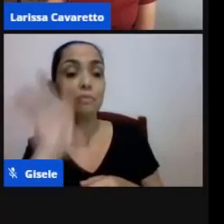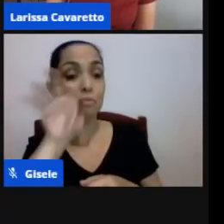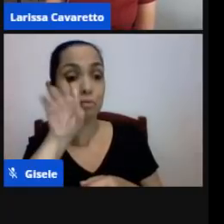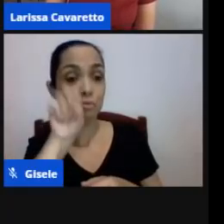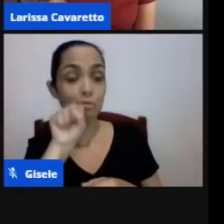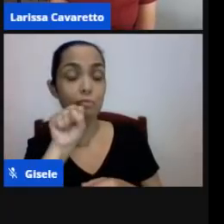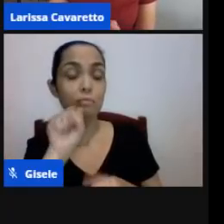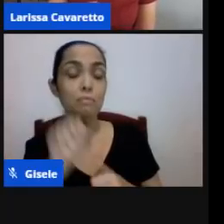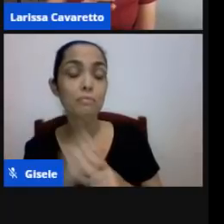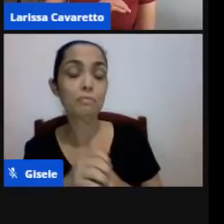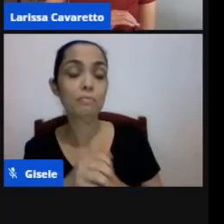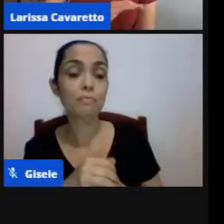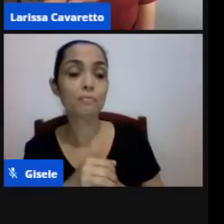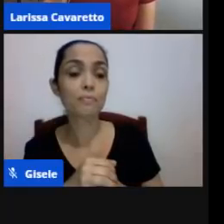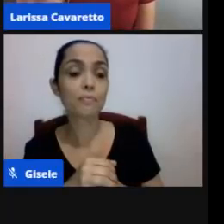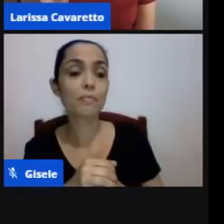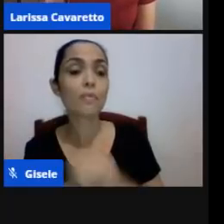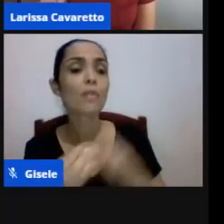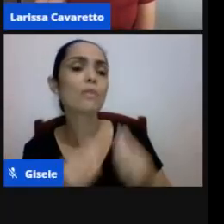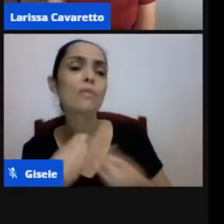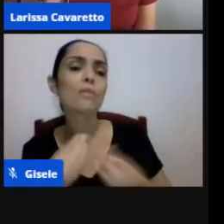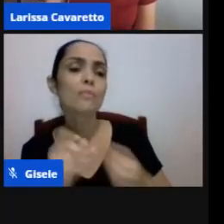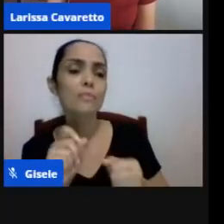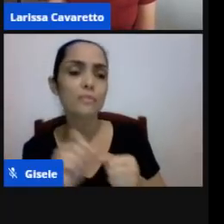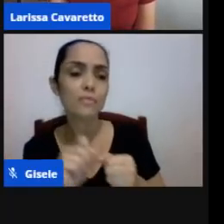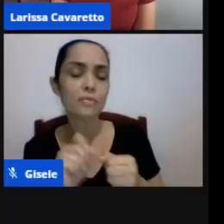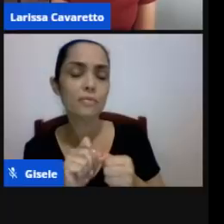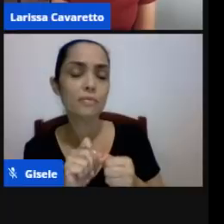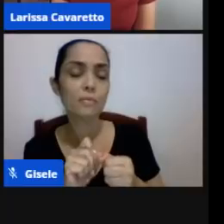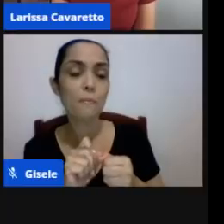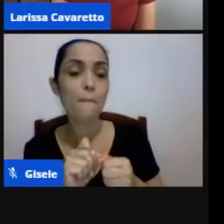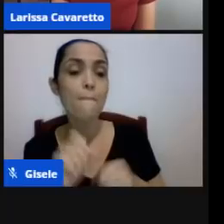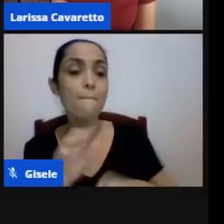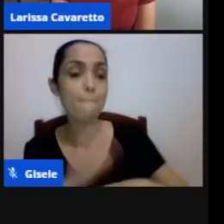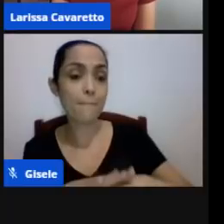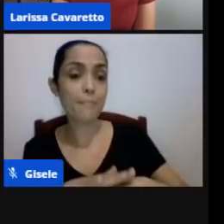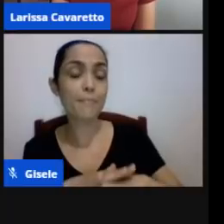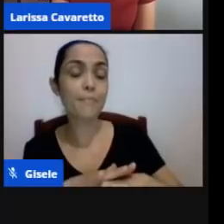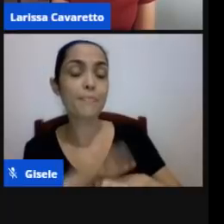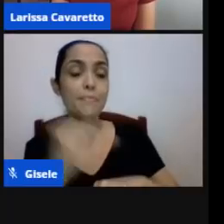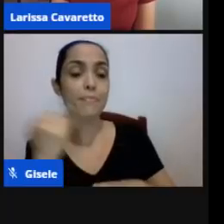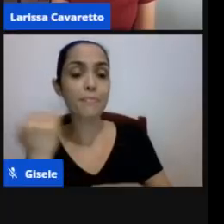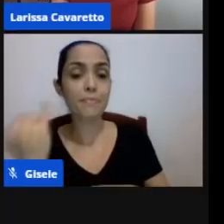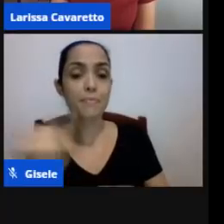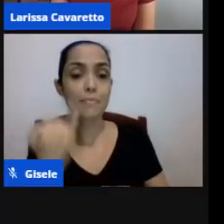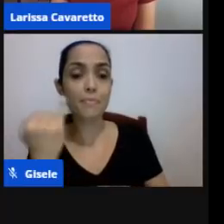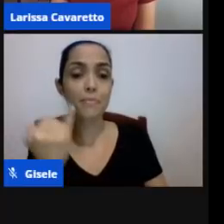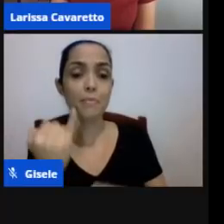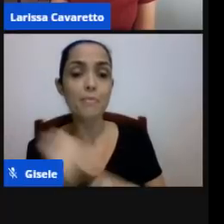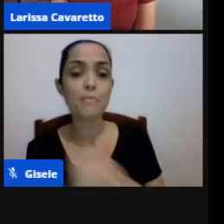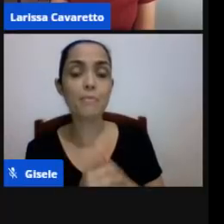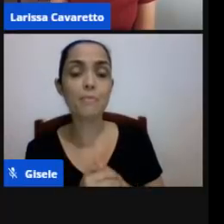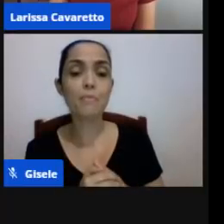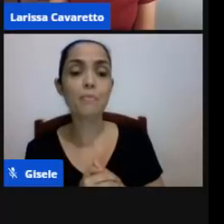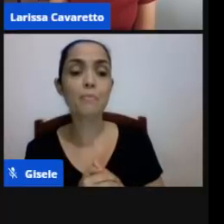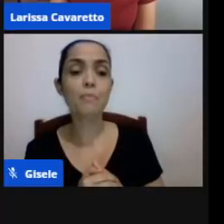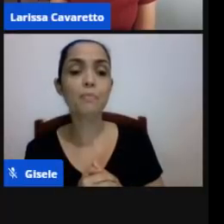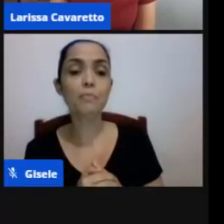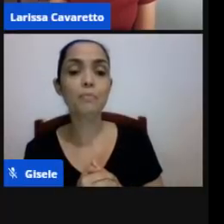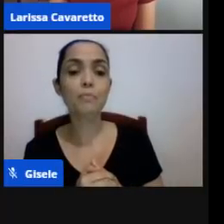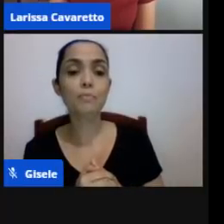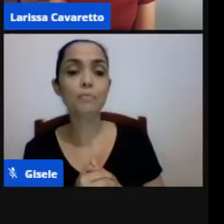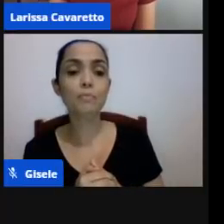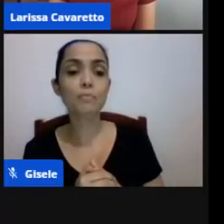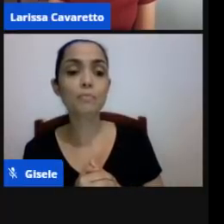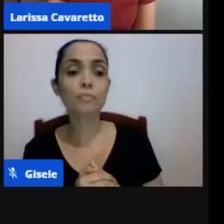forma. Então, acima de tudo, a principal medida que a gente tem em relação à transmissão, a principal medida